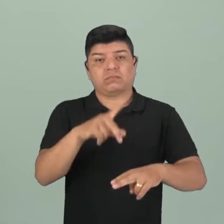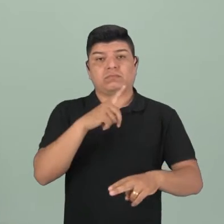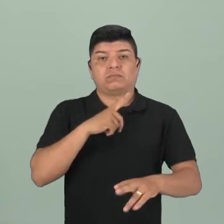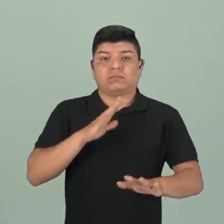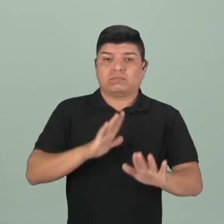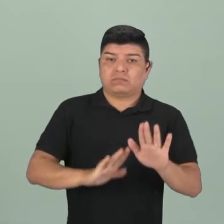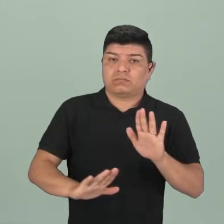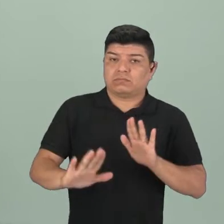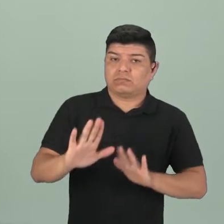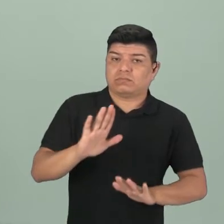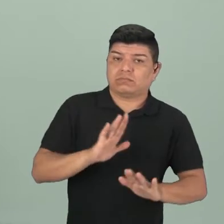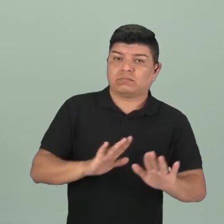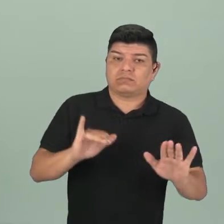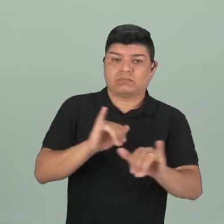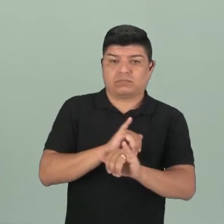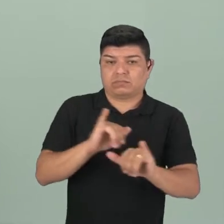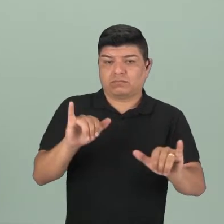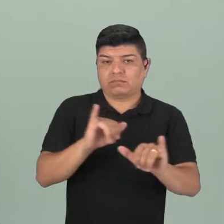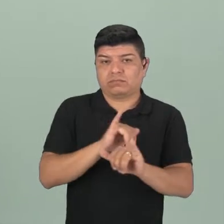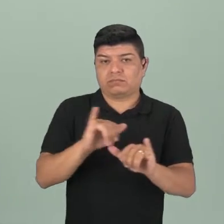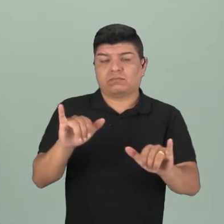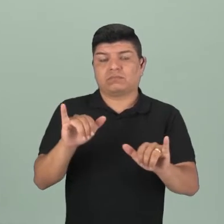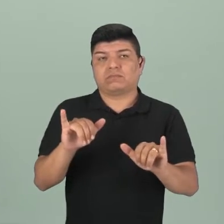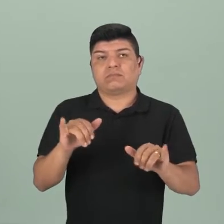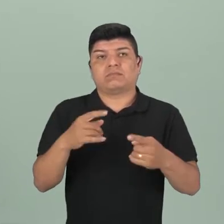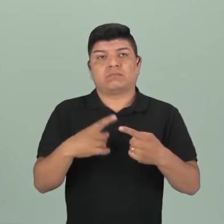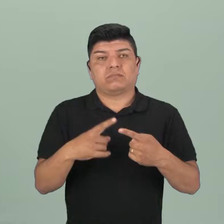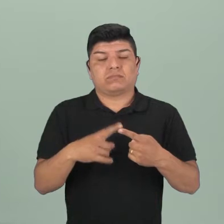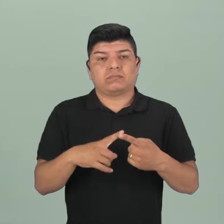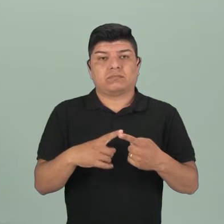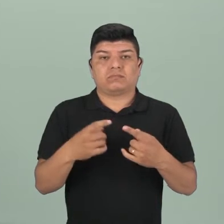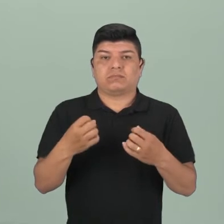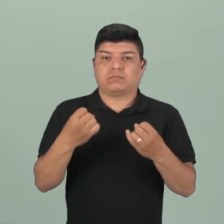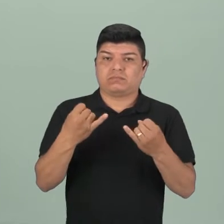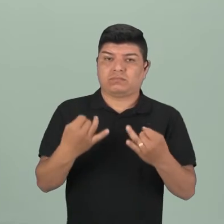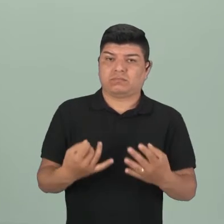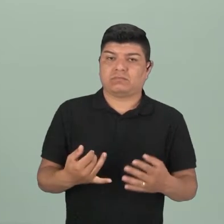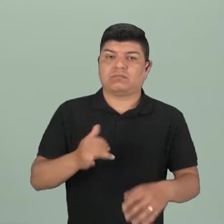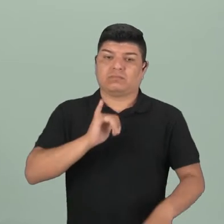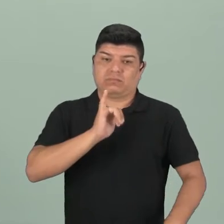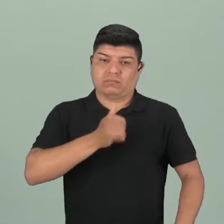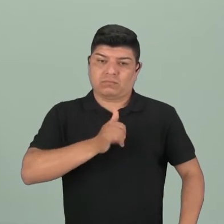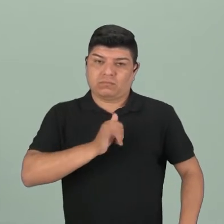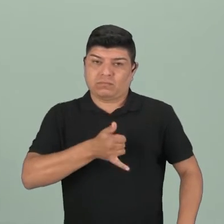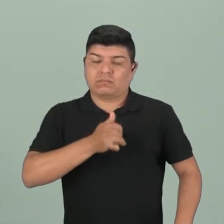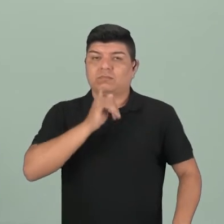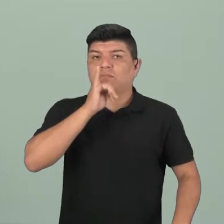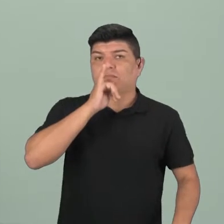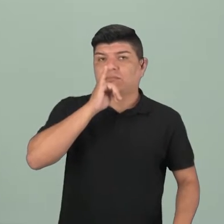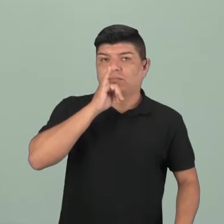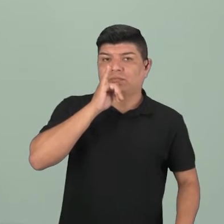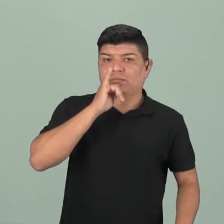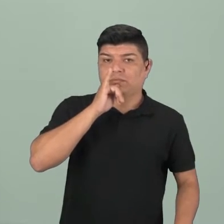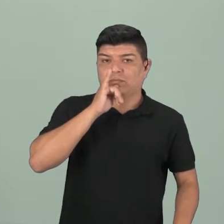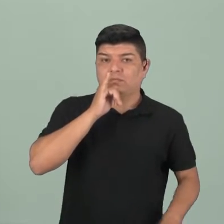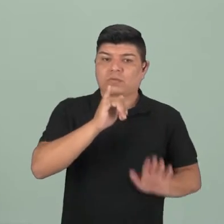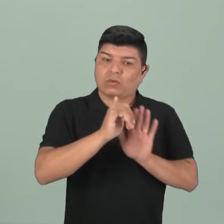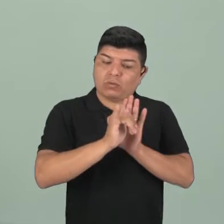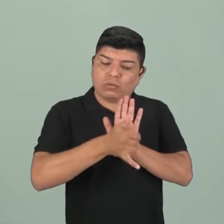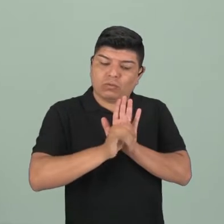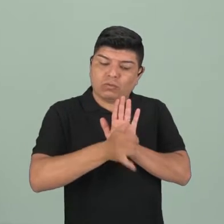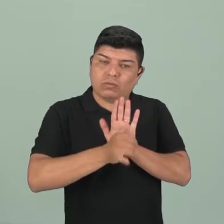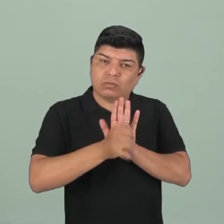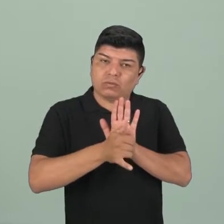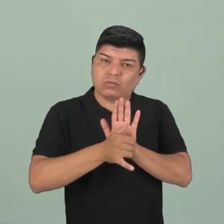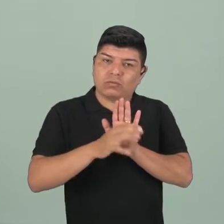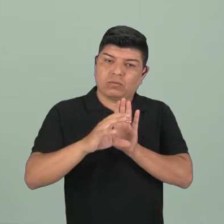ter cuidado com a notícia e com a informação, porque assim, quando eu falo de narrativo, né? Exemplo aqui, um conto. Um